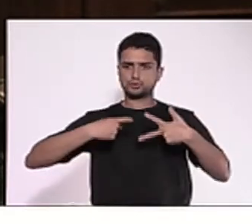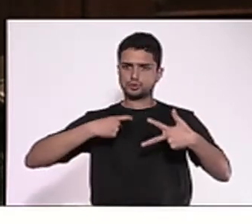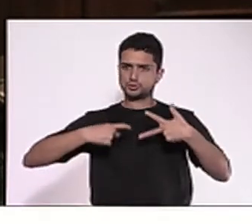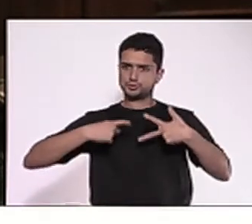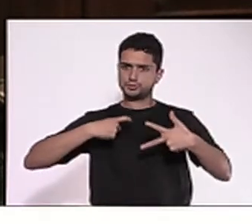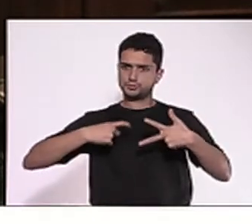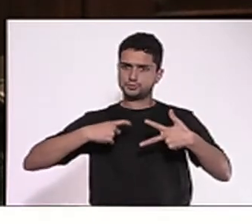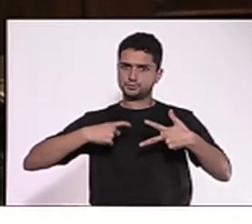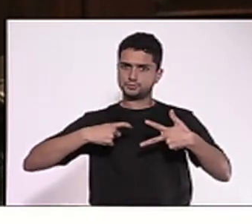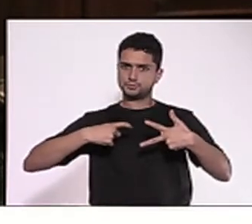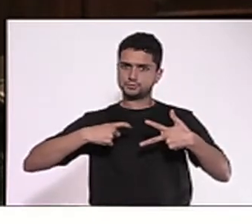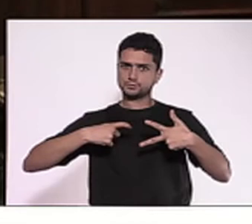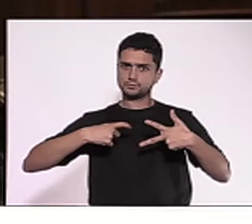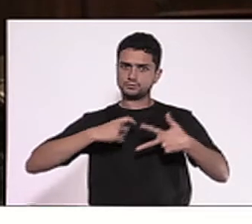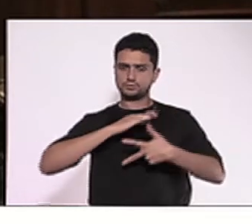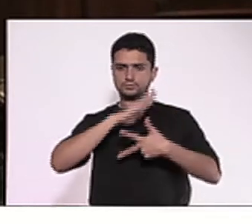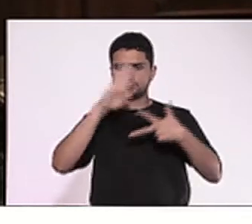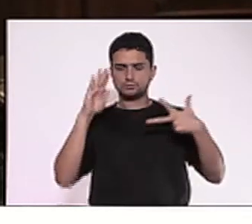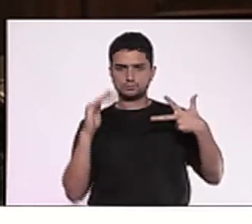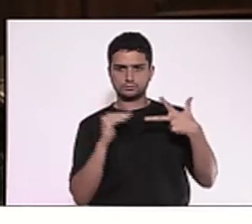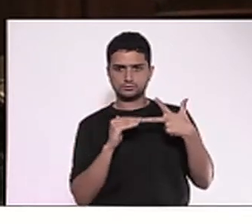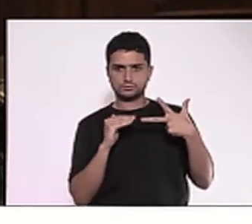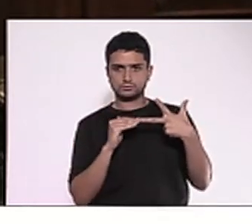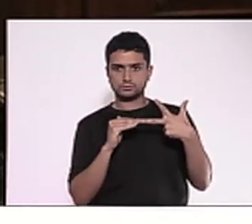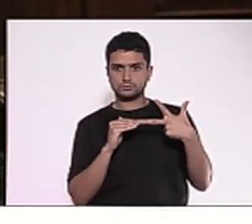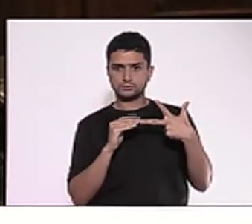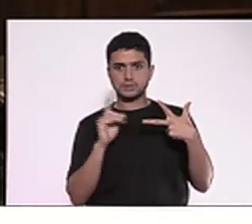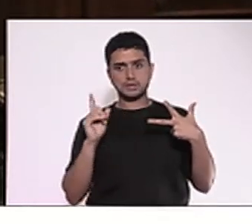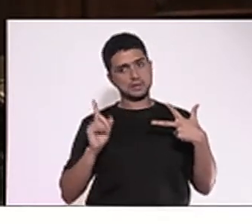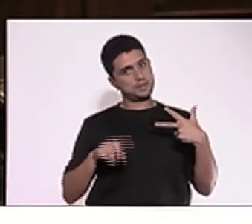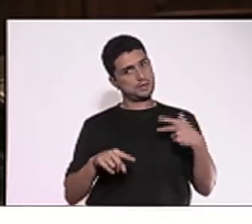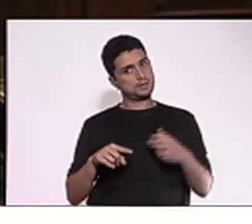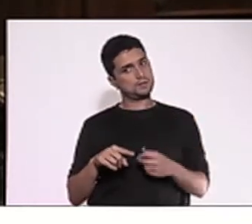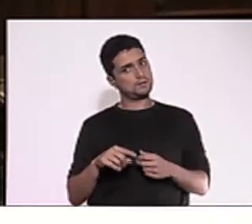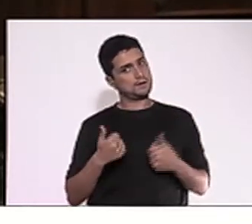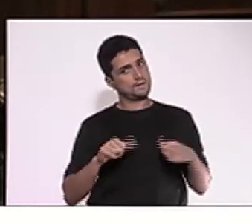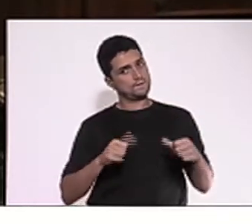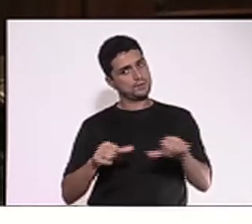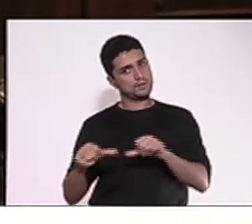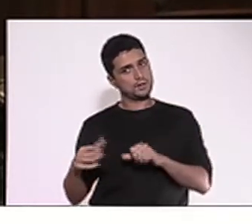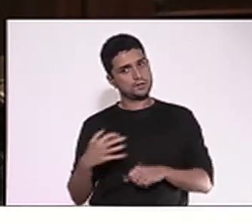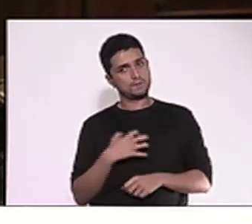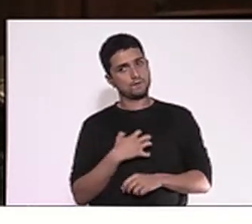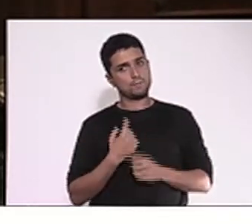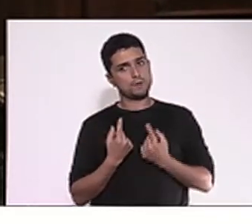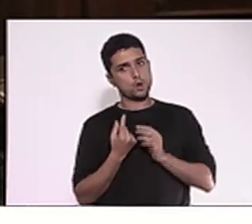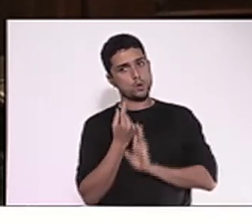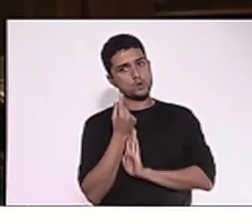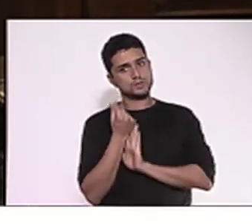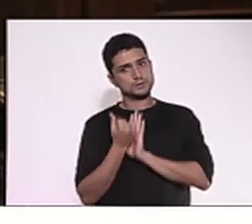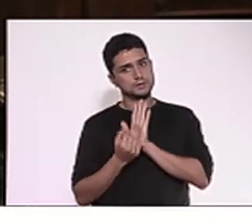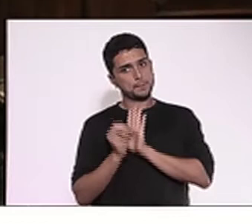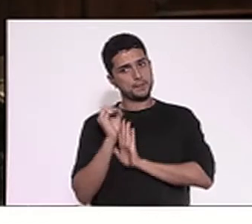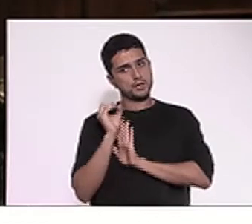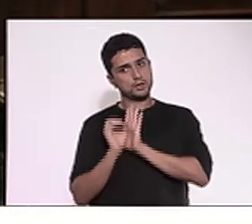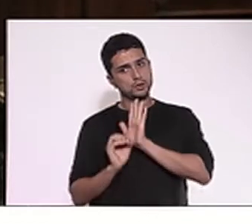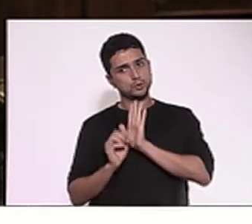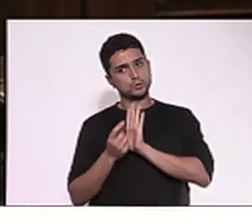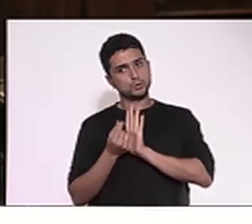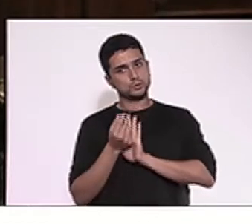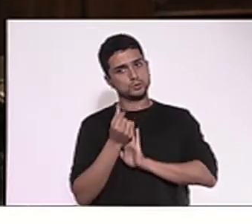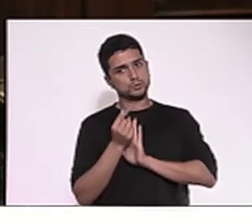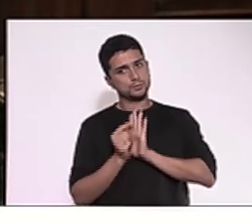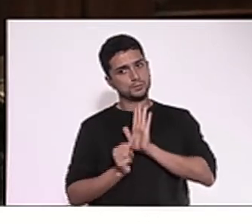ao cabo, em última instância, é avaliado pela forma como executa o orçamento. Ou seja, ao executar o